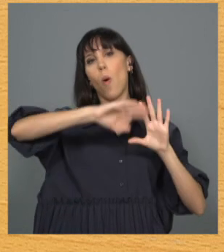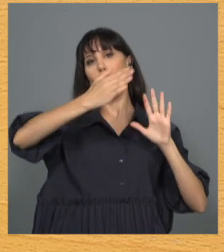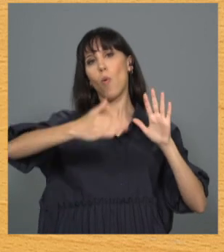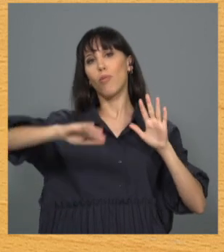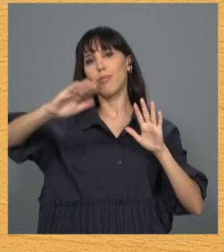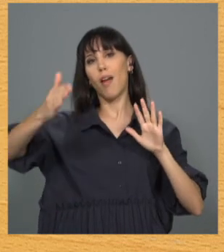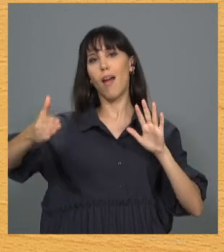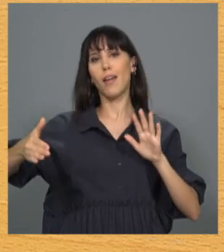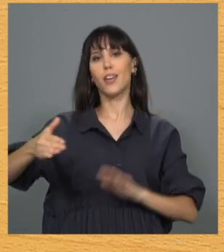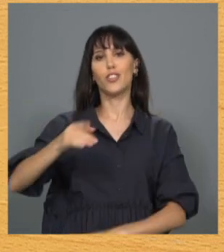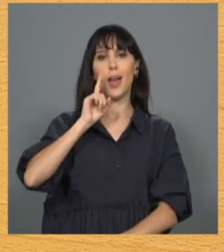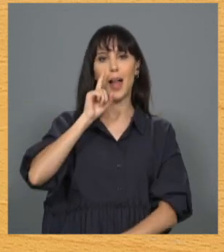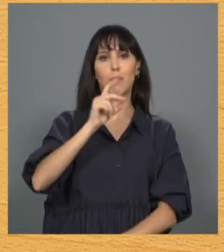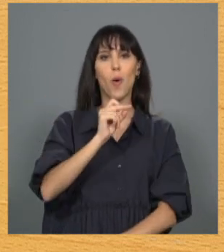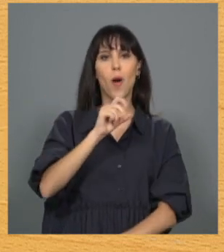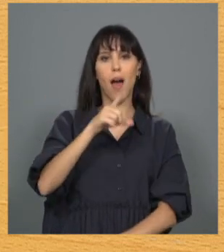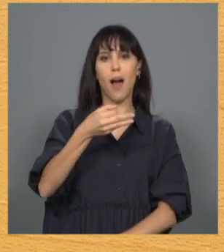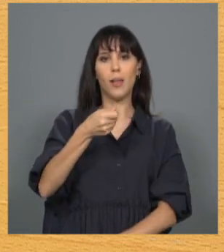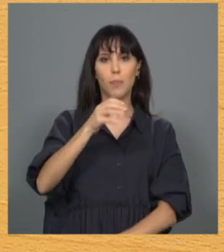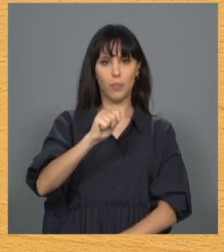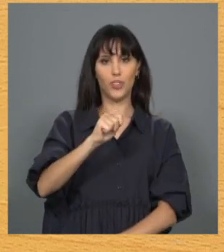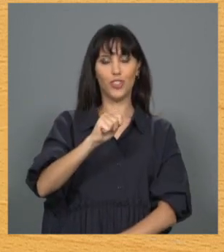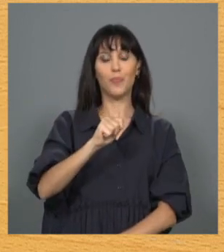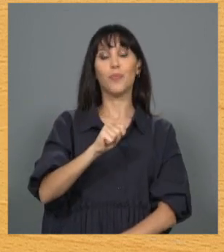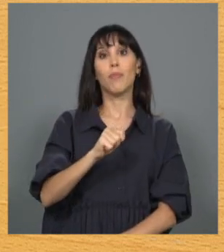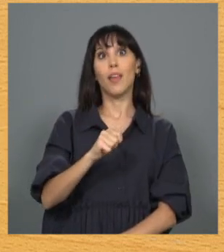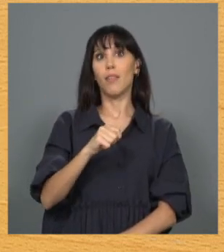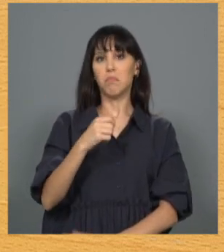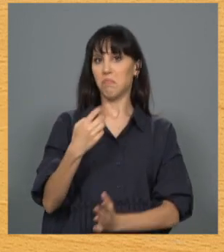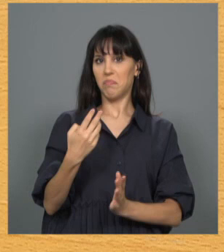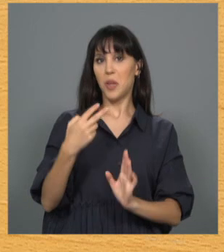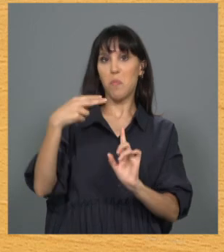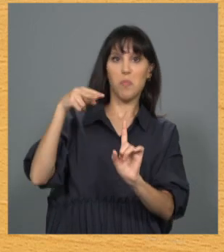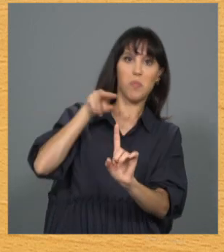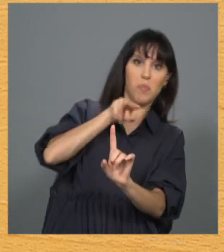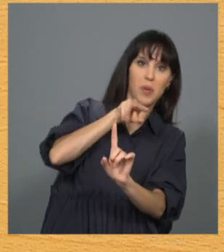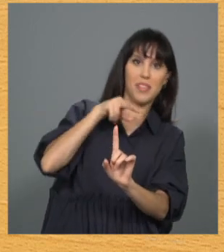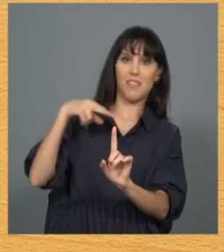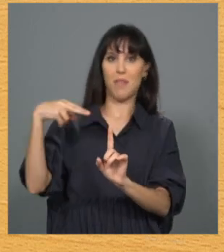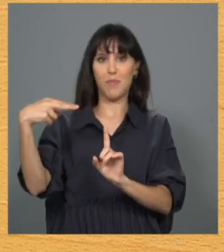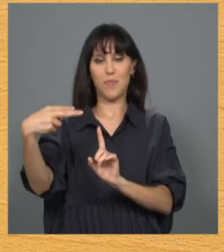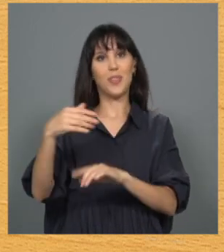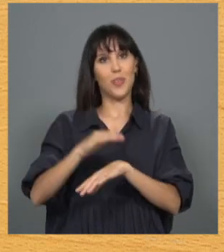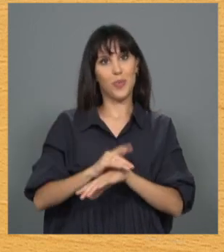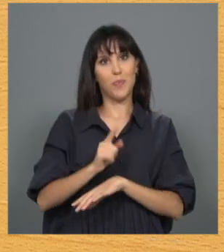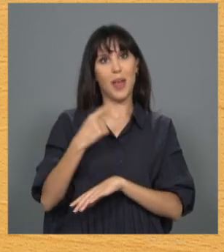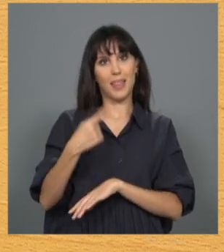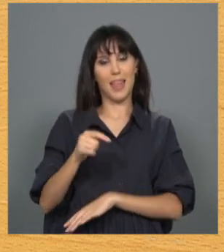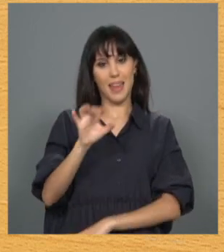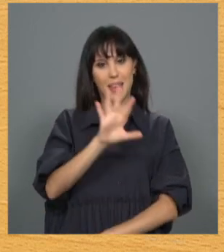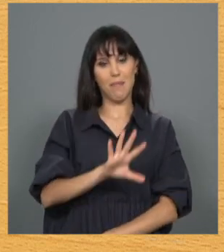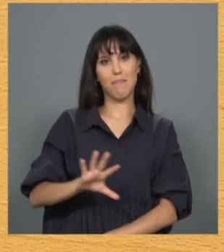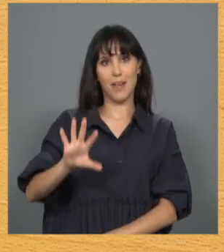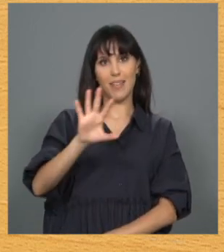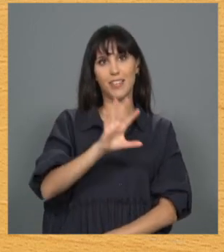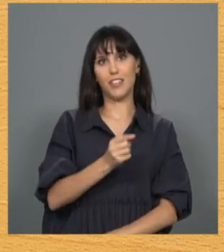alemães e de qualquer perspectiva que se veja, e por isso eu tenho aí várias imagens,